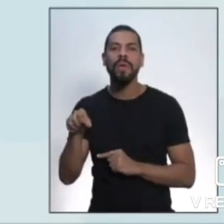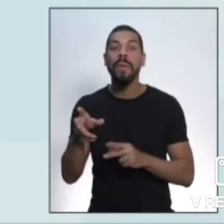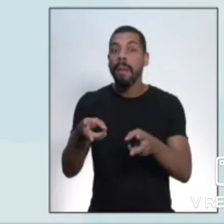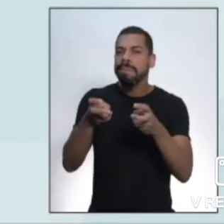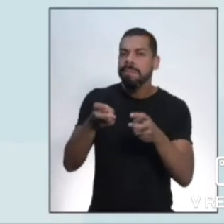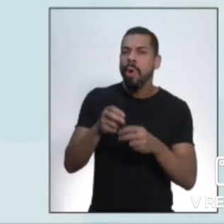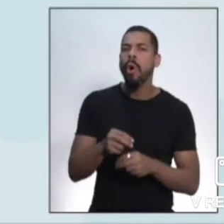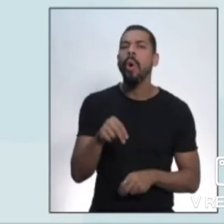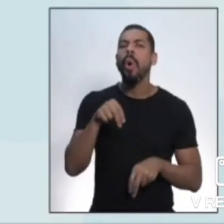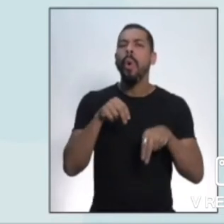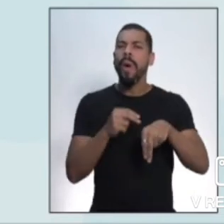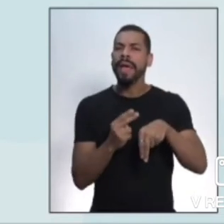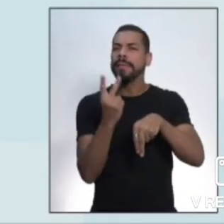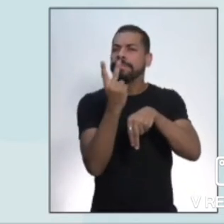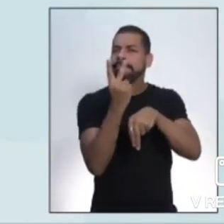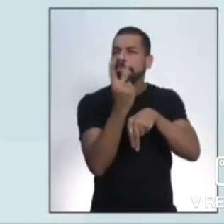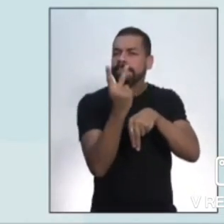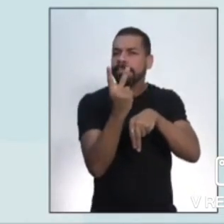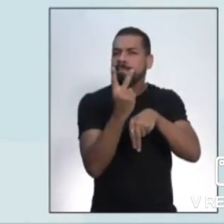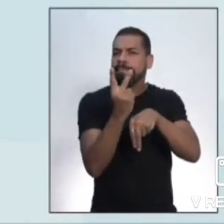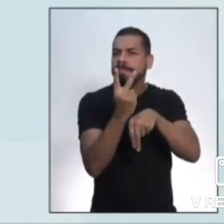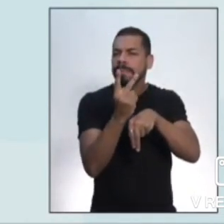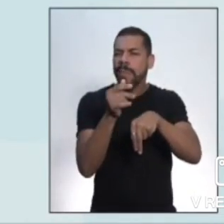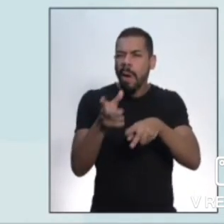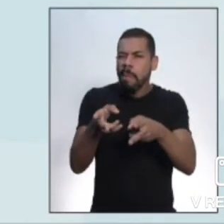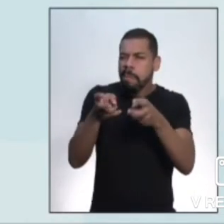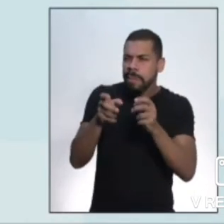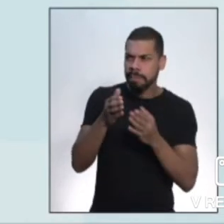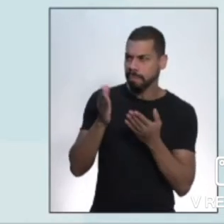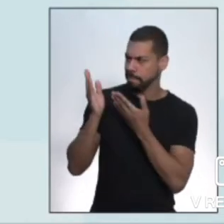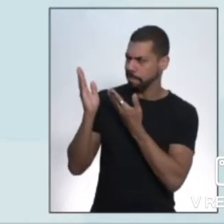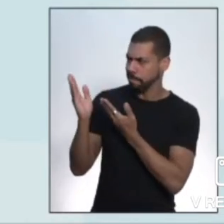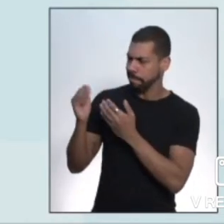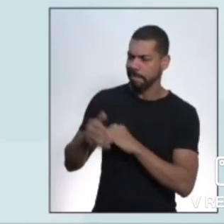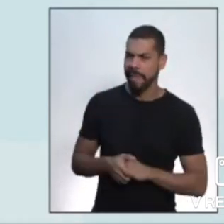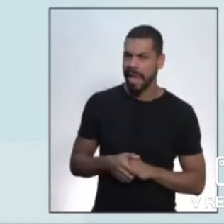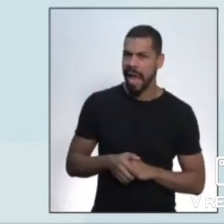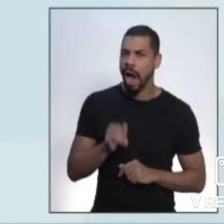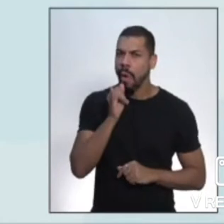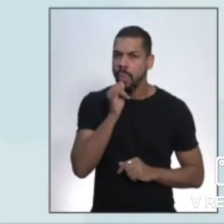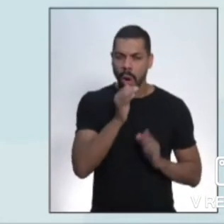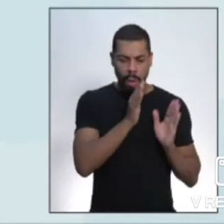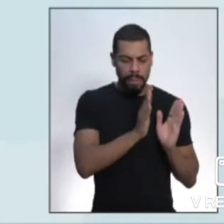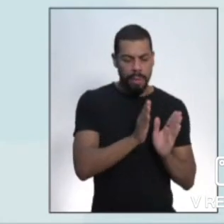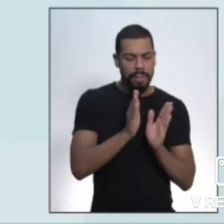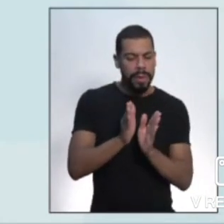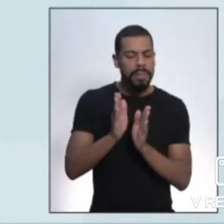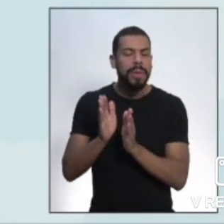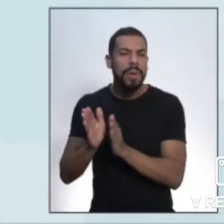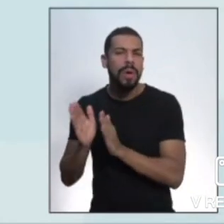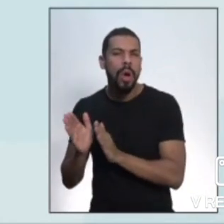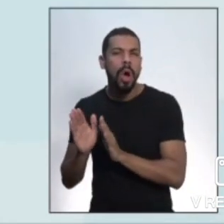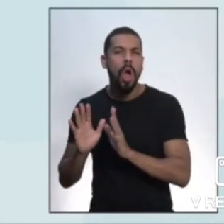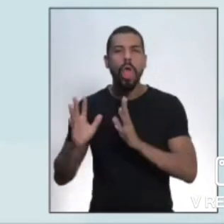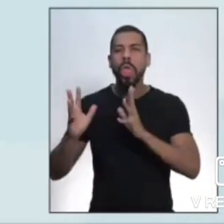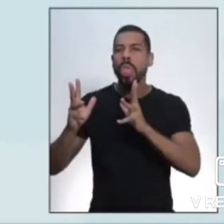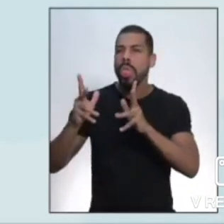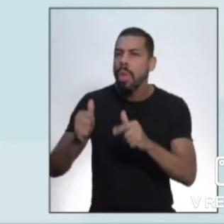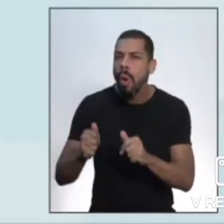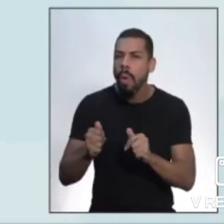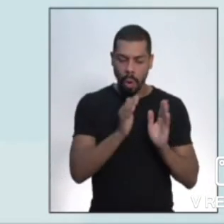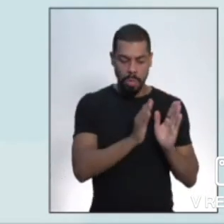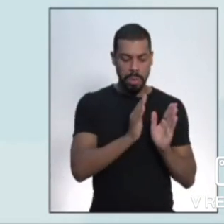na posição. Então, N ao quadrado. Se vocês olharem, então, na sequência, todos os termos